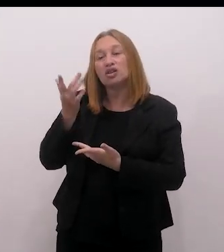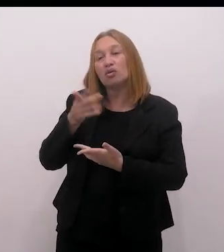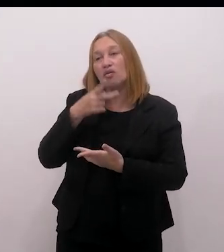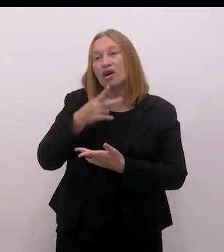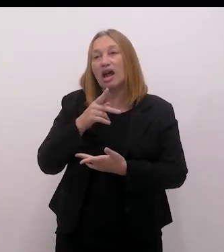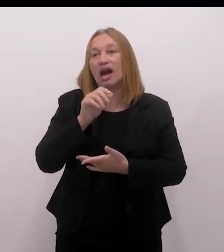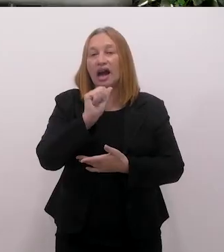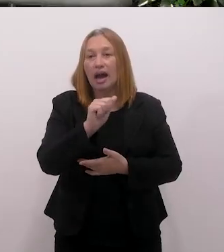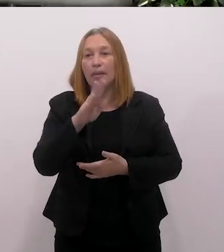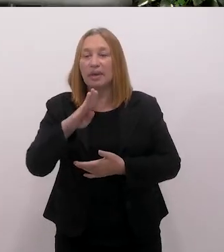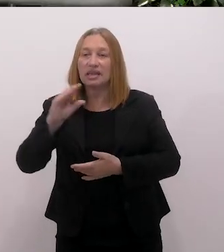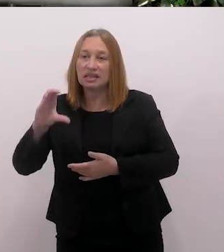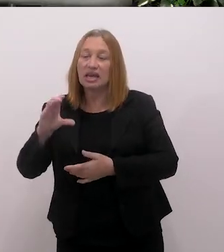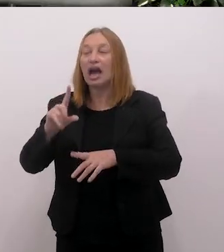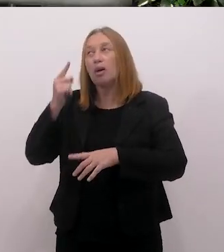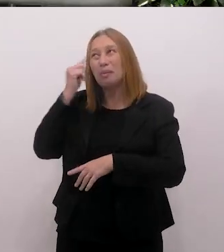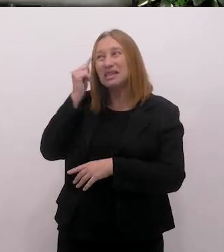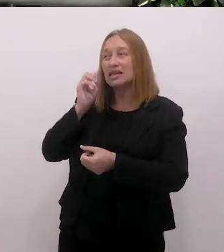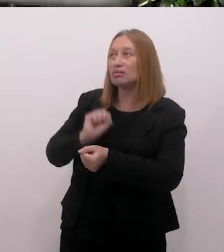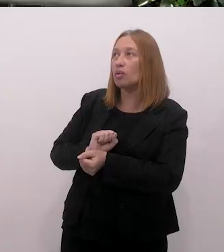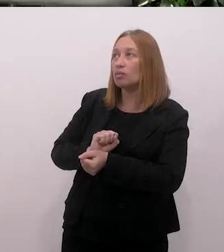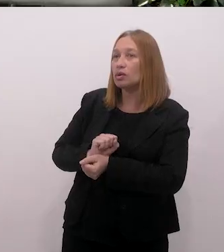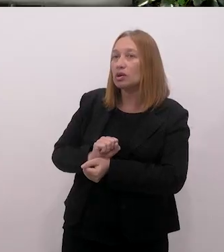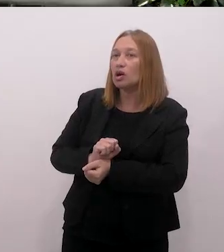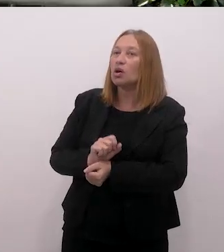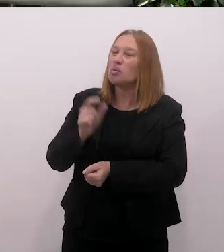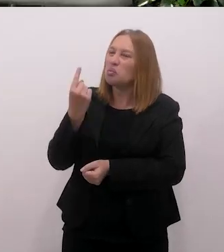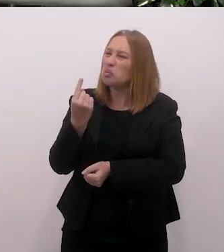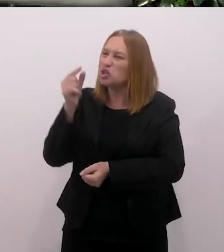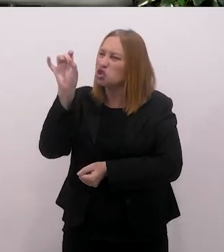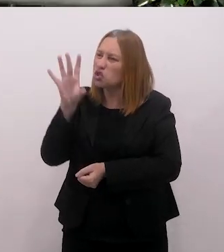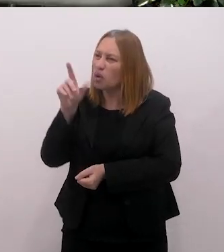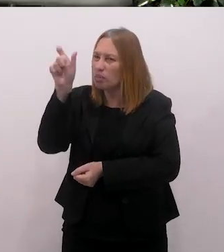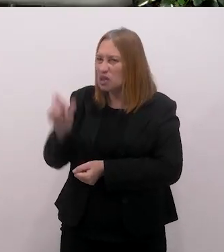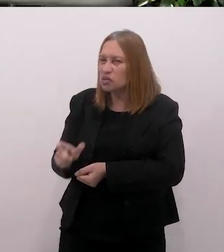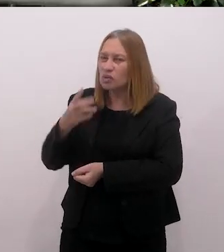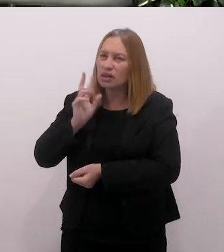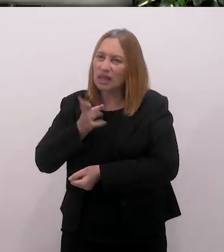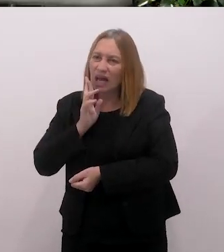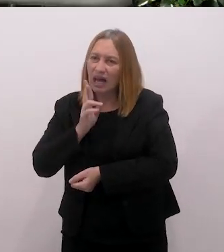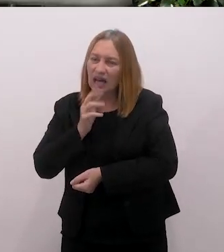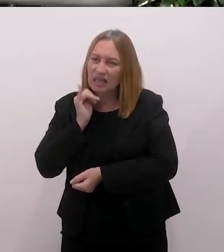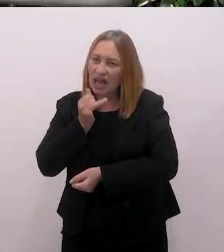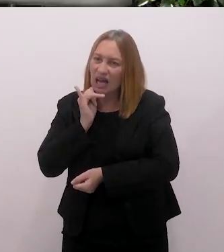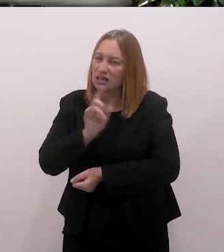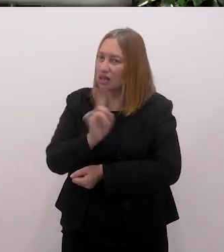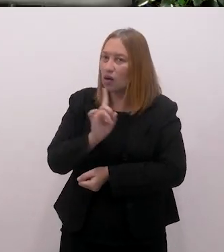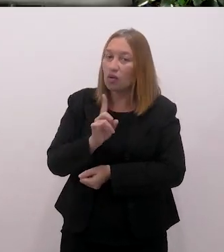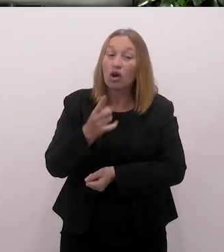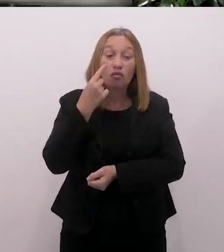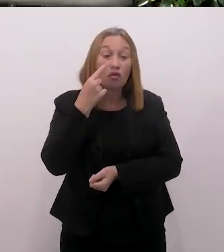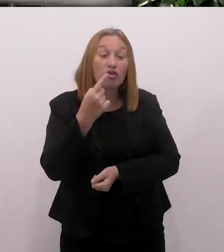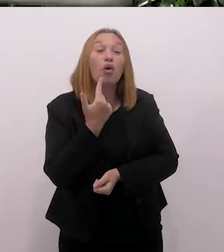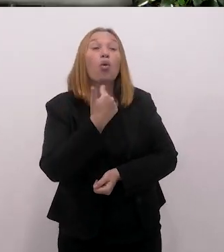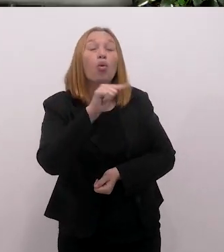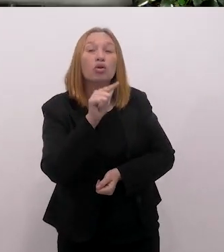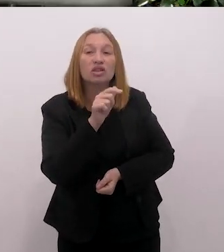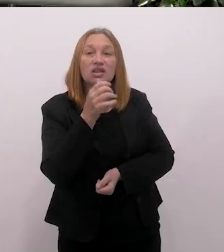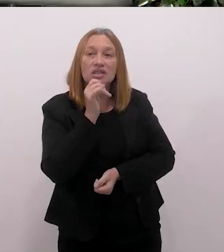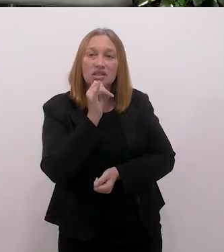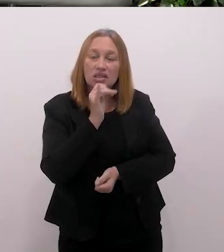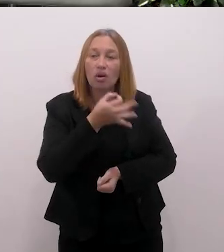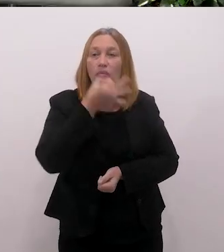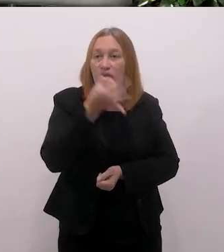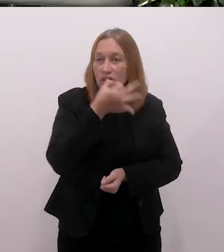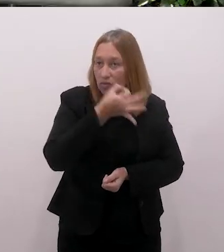pensei, então eu acho que eu quero falar isso, isso, isso. Aí depois eu pensei, não, mas espera aí, um recorte de uma pessoa só não serve. Deixa eu mergulhar nesse